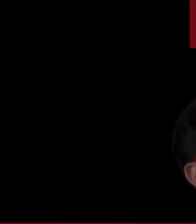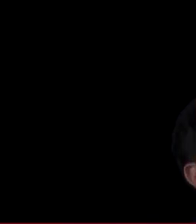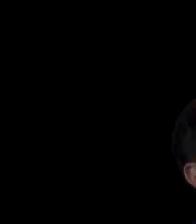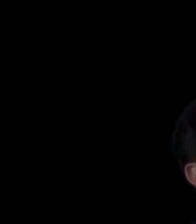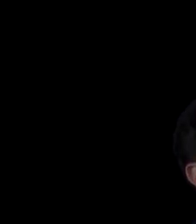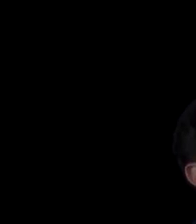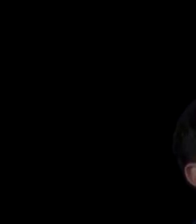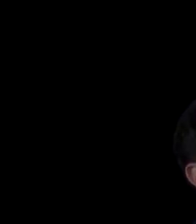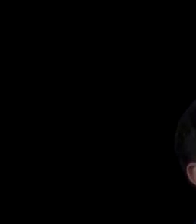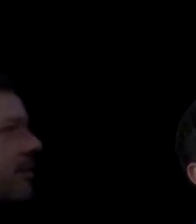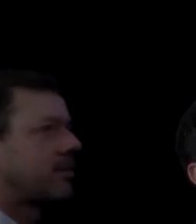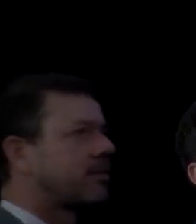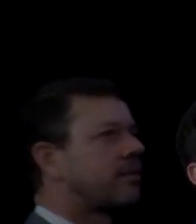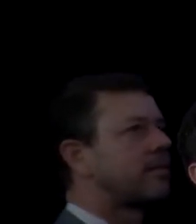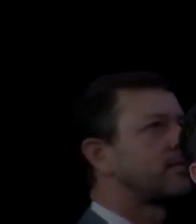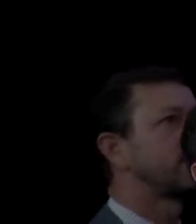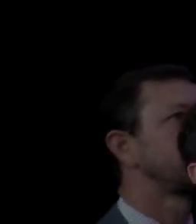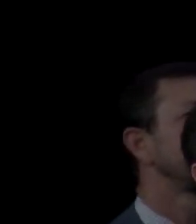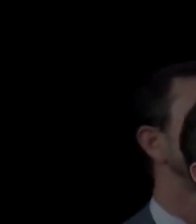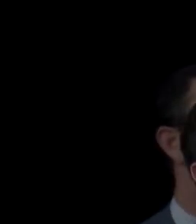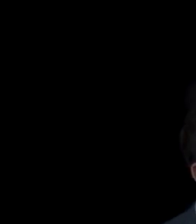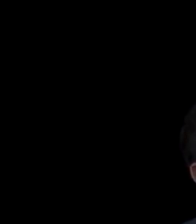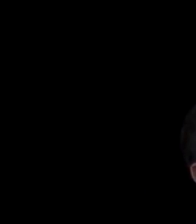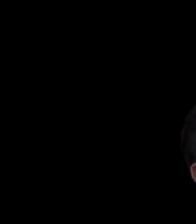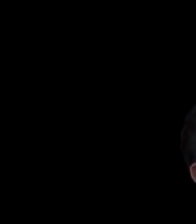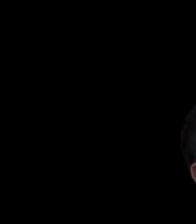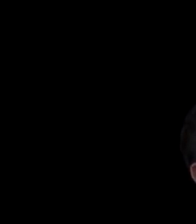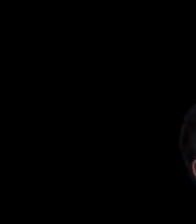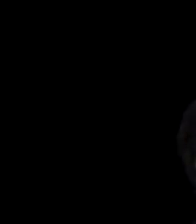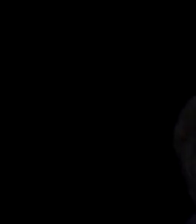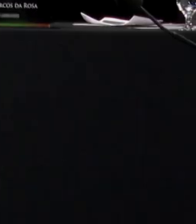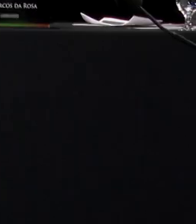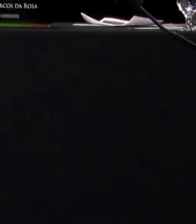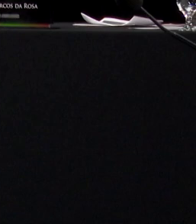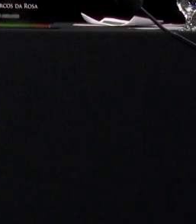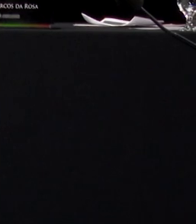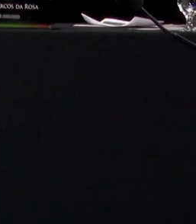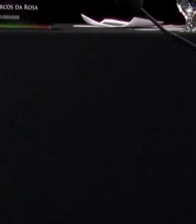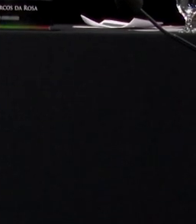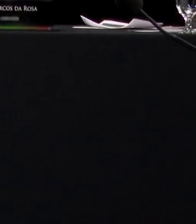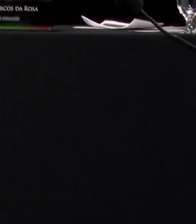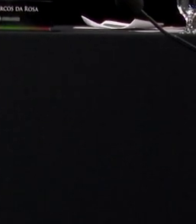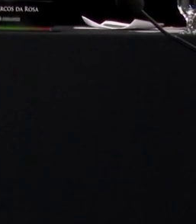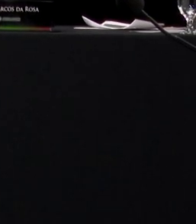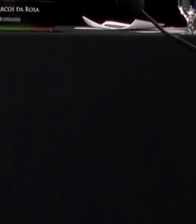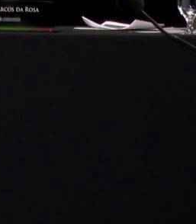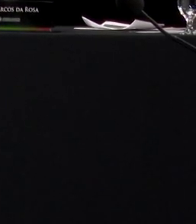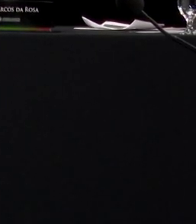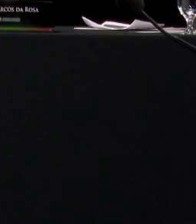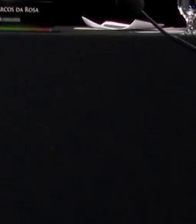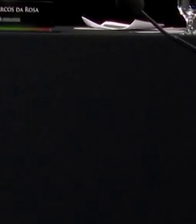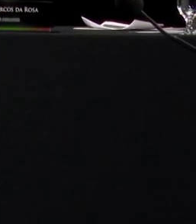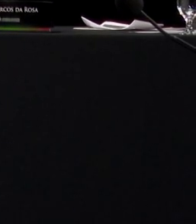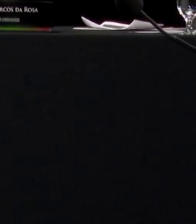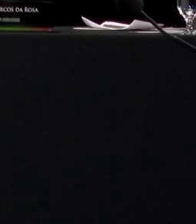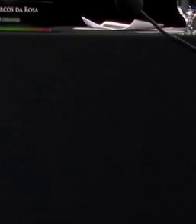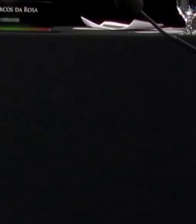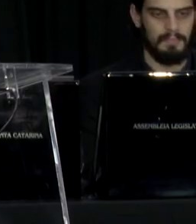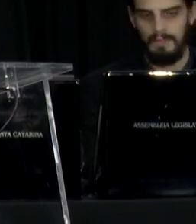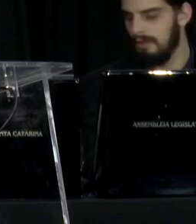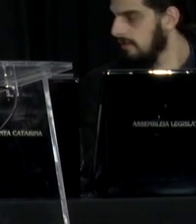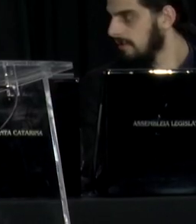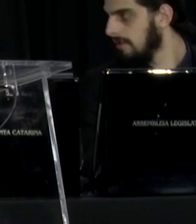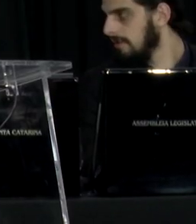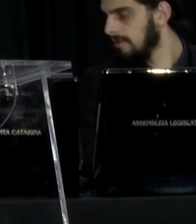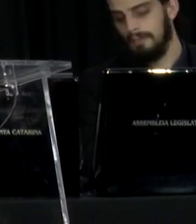A representante do Sindicato da Indústria de Extração de Carvão de Santa Catarina, Astrid Barato, utilizou a tribuna para defender o